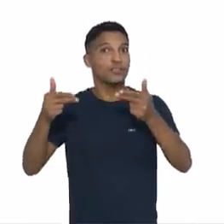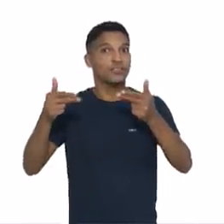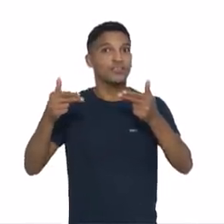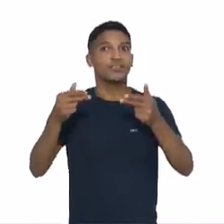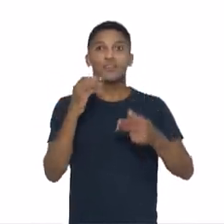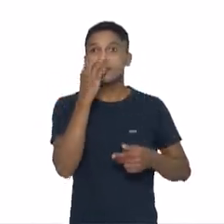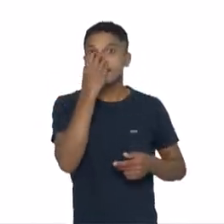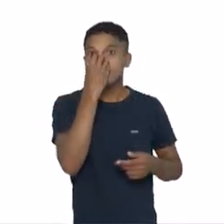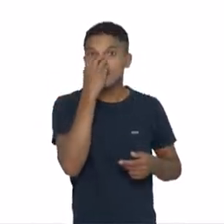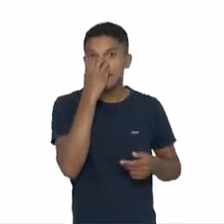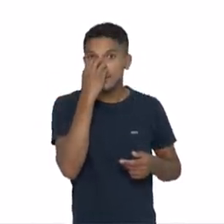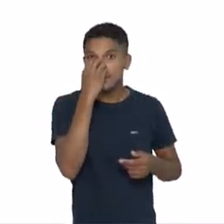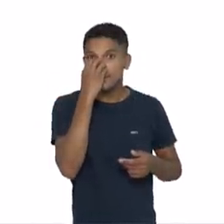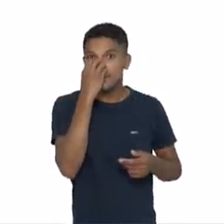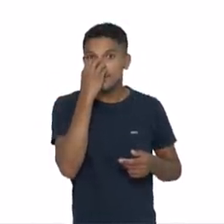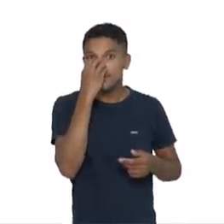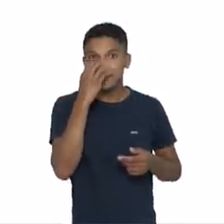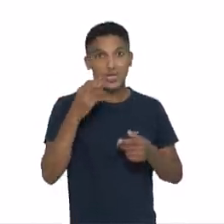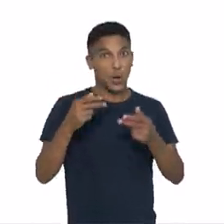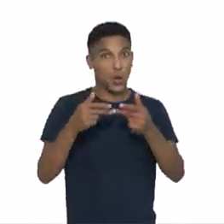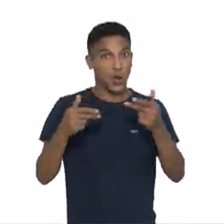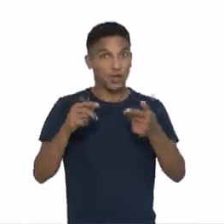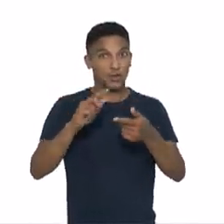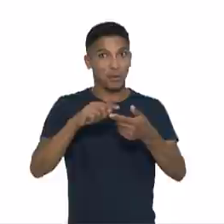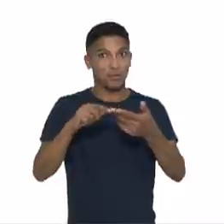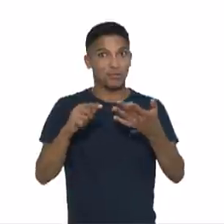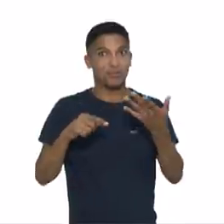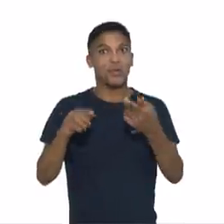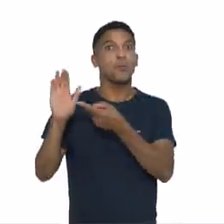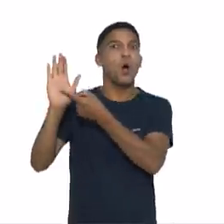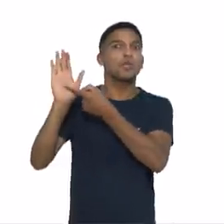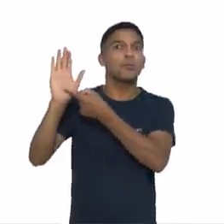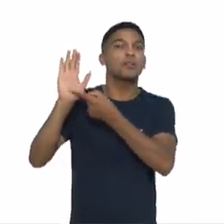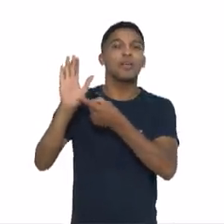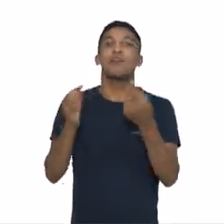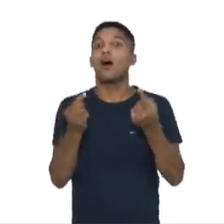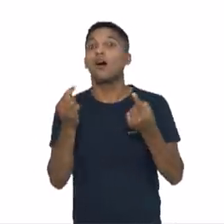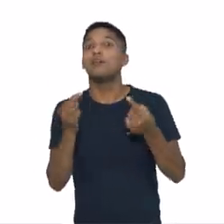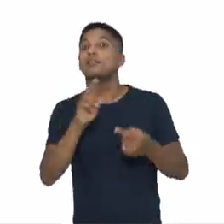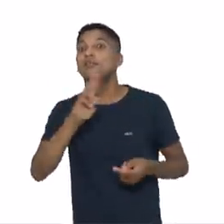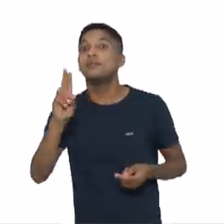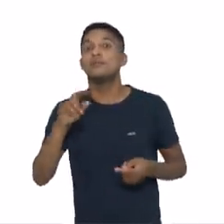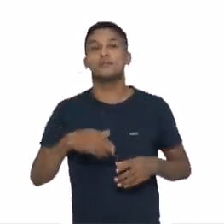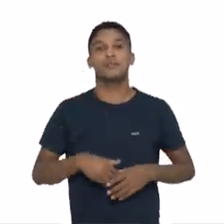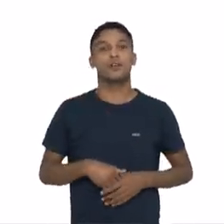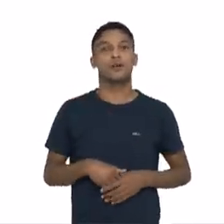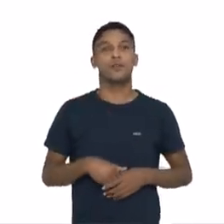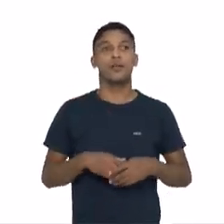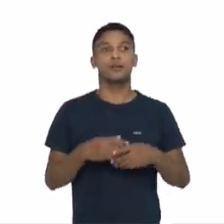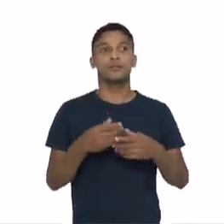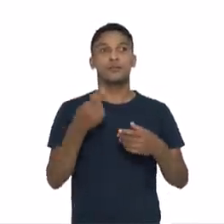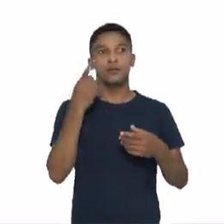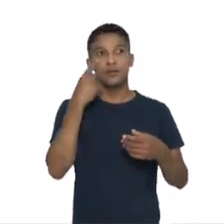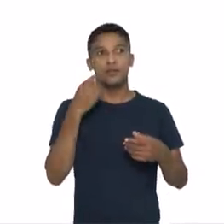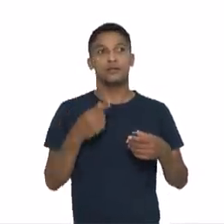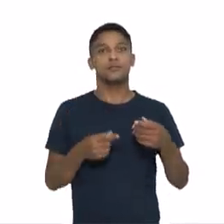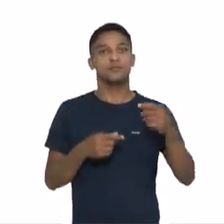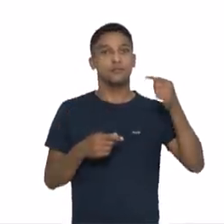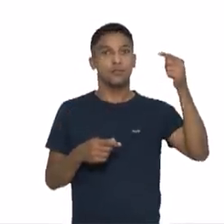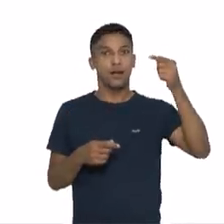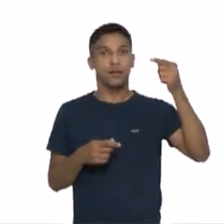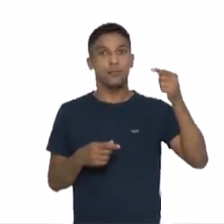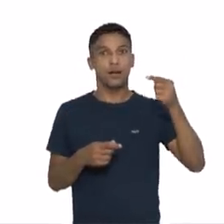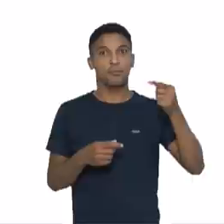fica em São Paulo. Opção vermelha, Centro da Memória do Palhaço, fica no Rio de Janeiro. Opção